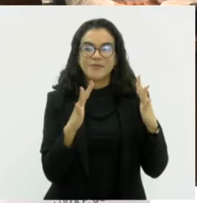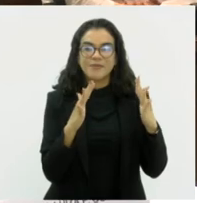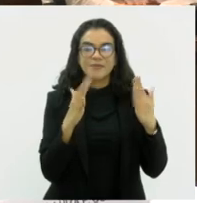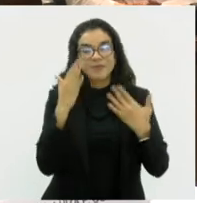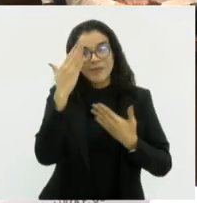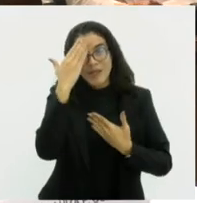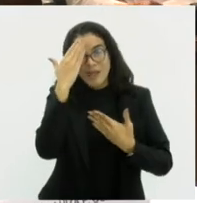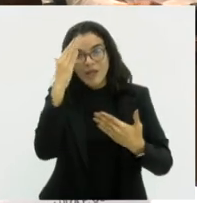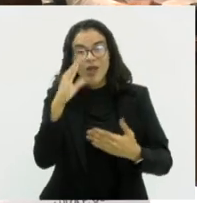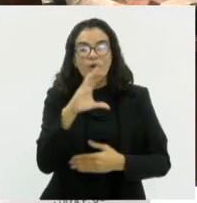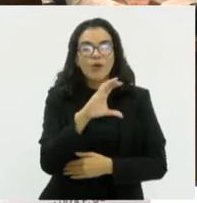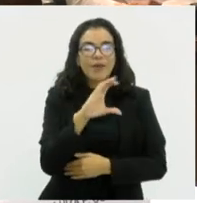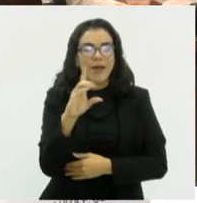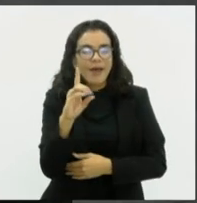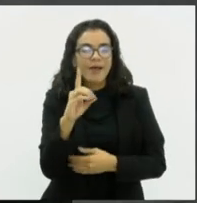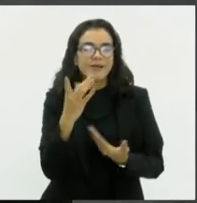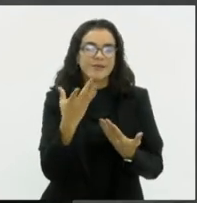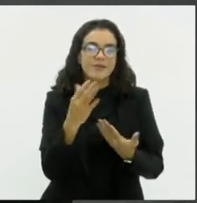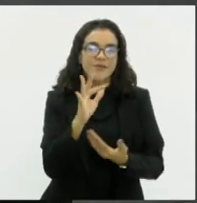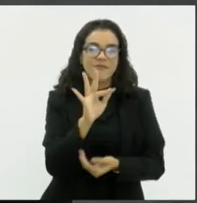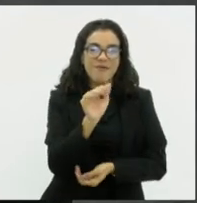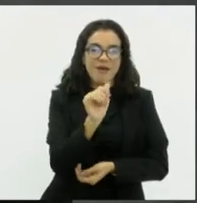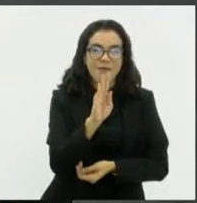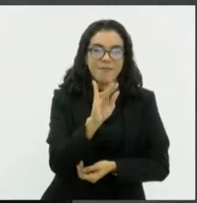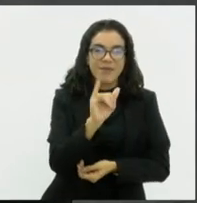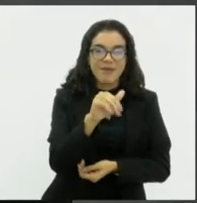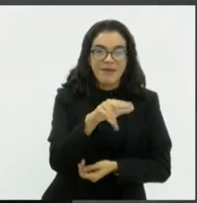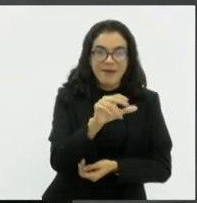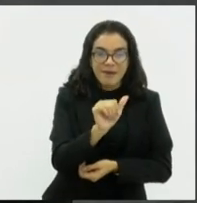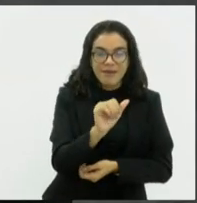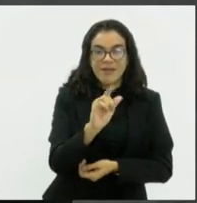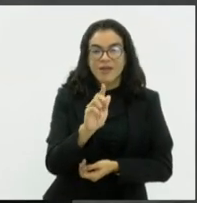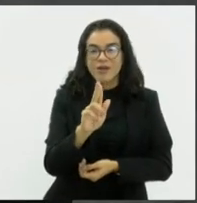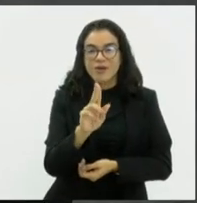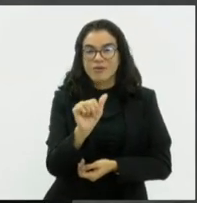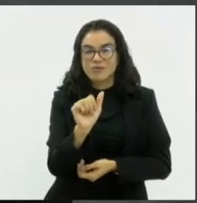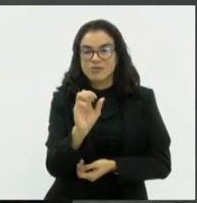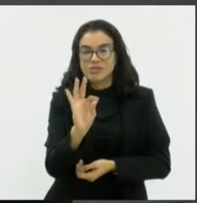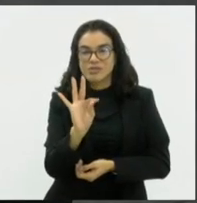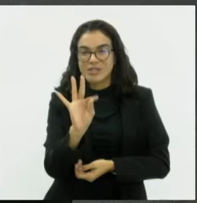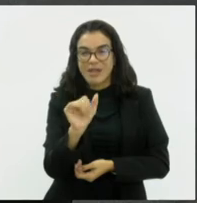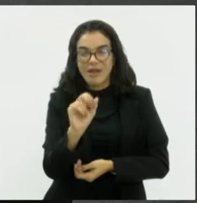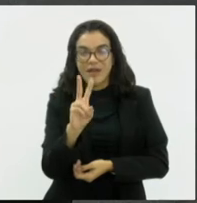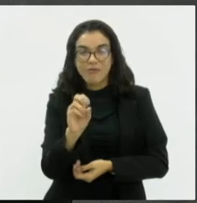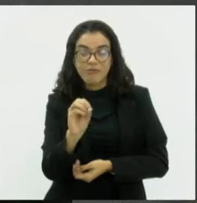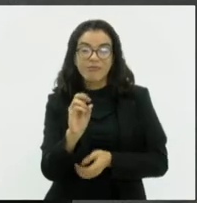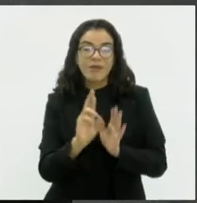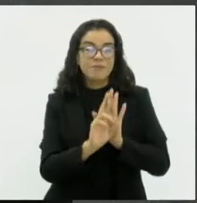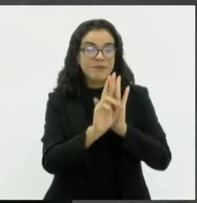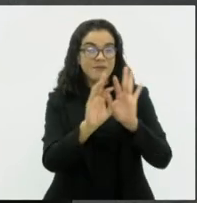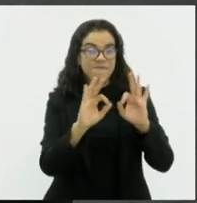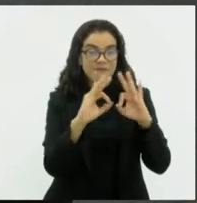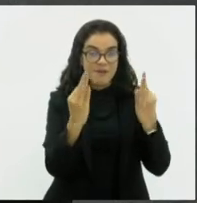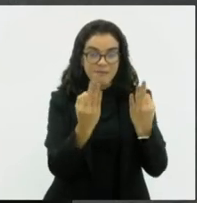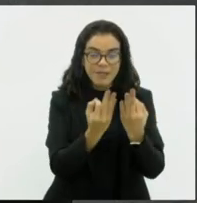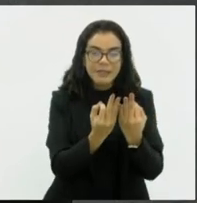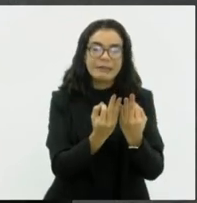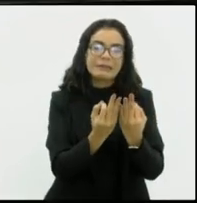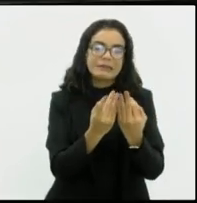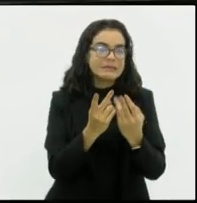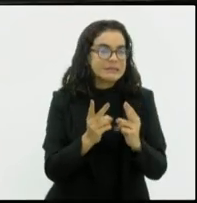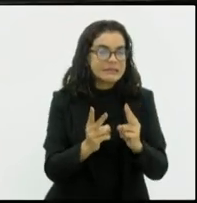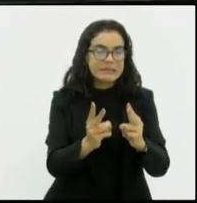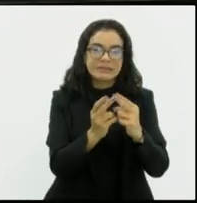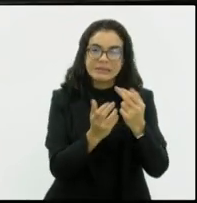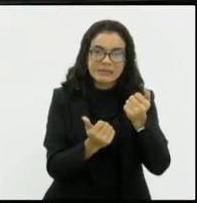Agradecer meus cunhados, Fabiano e o Gustavo, que vieram representar a minha família Cardoso de Sá. Muito obrigada por sempre me